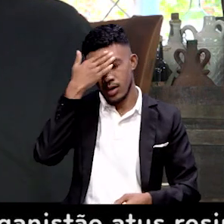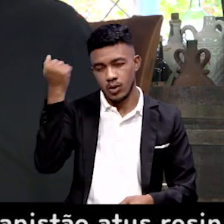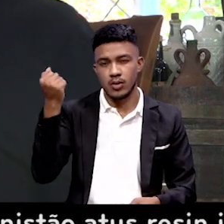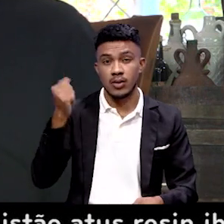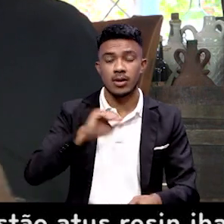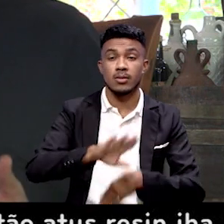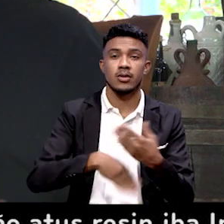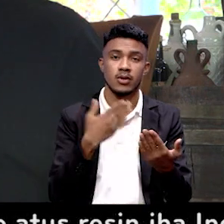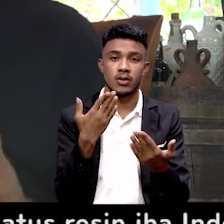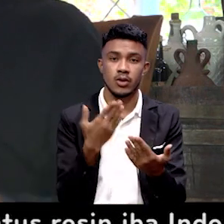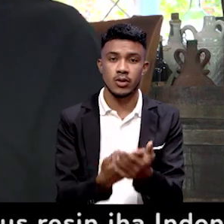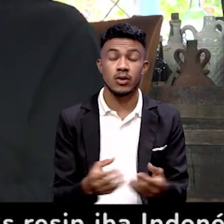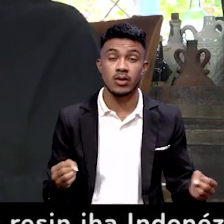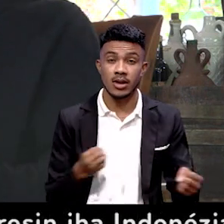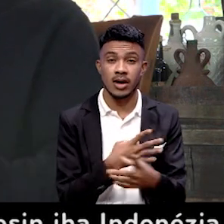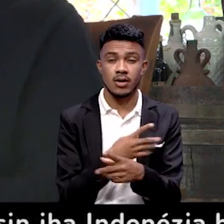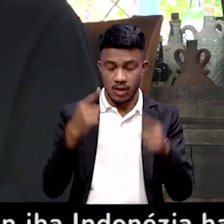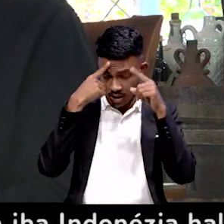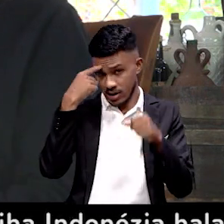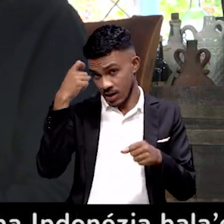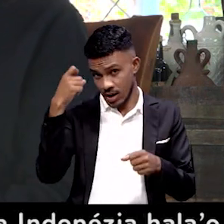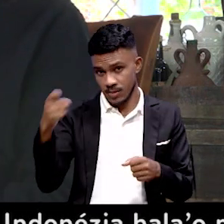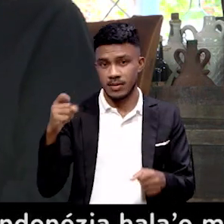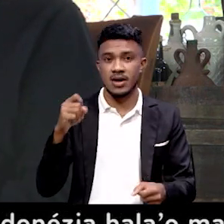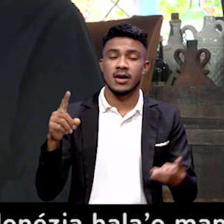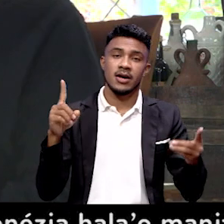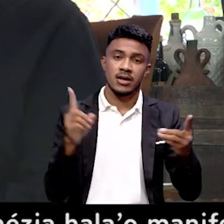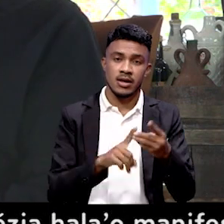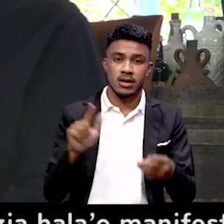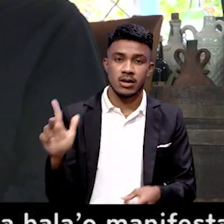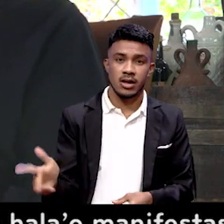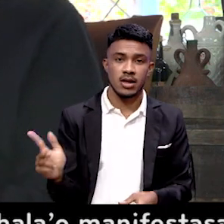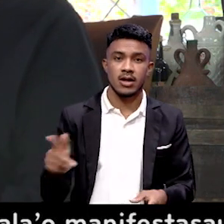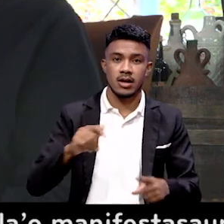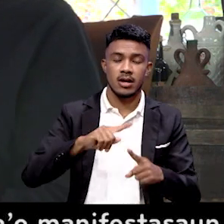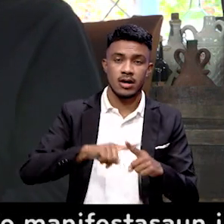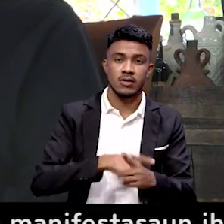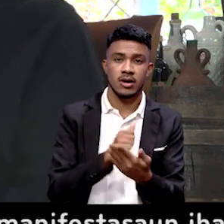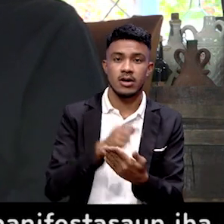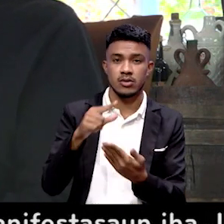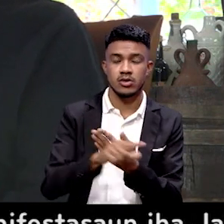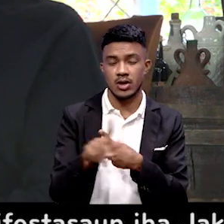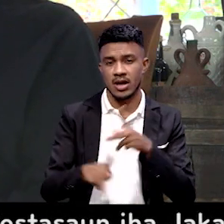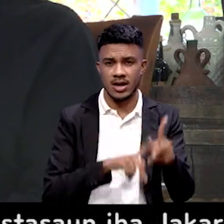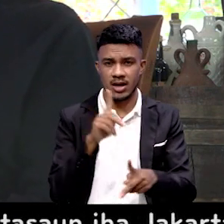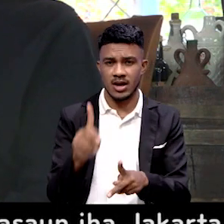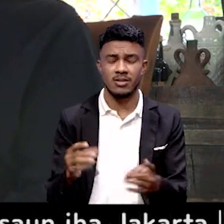o tempo. Também 30 de agosto, é uma loucura mate e loro